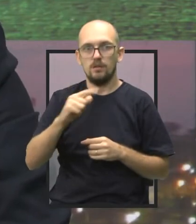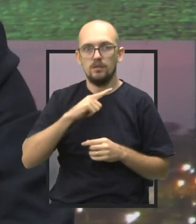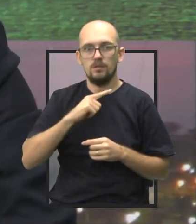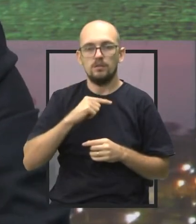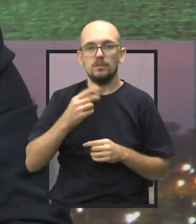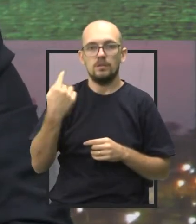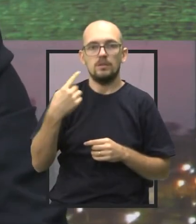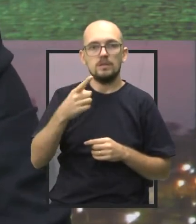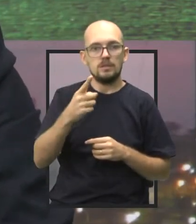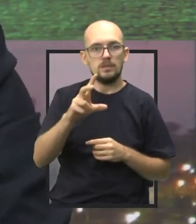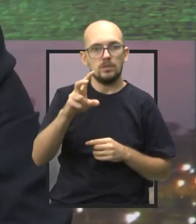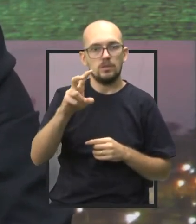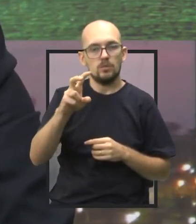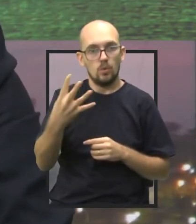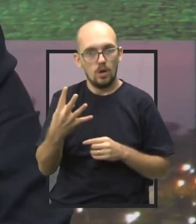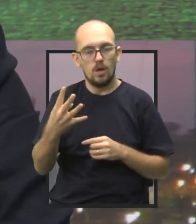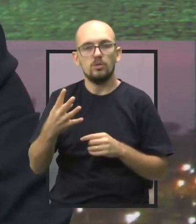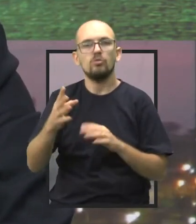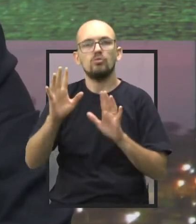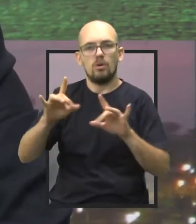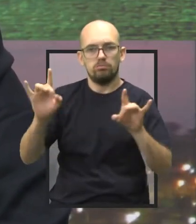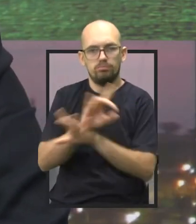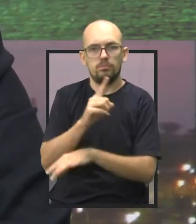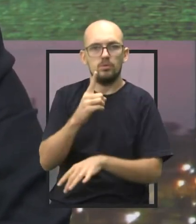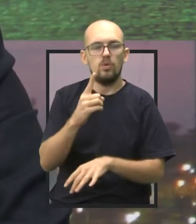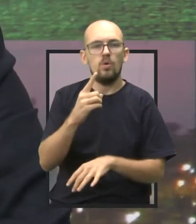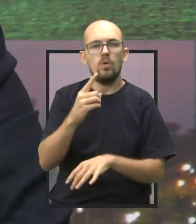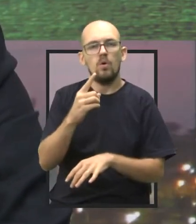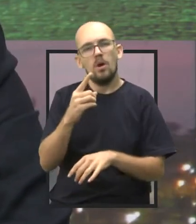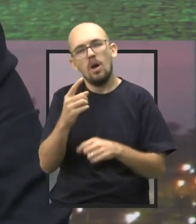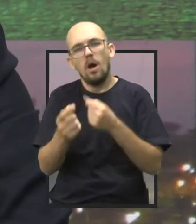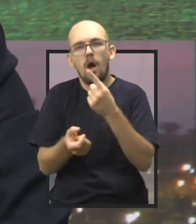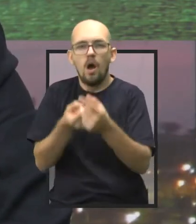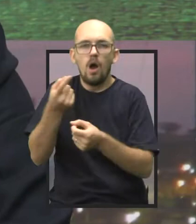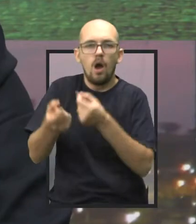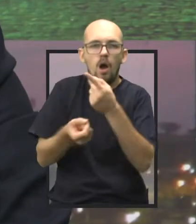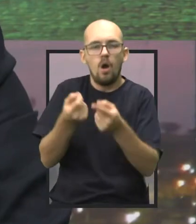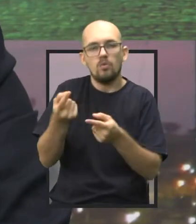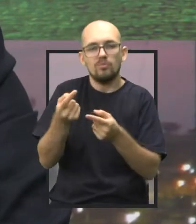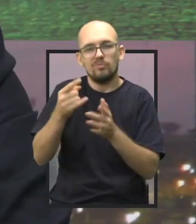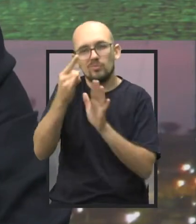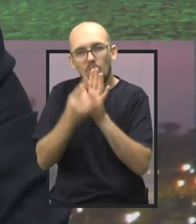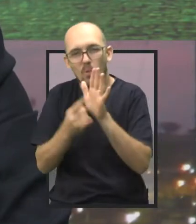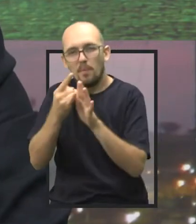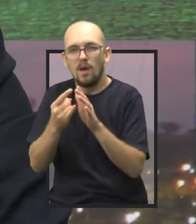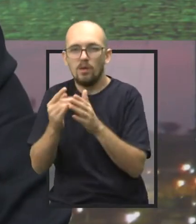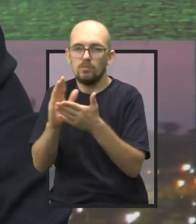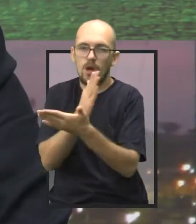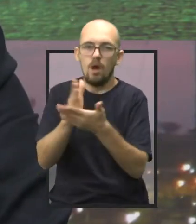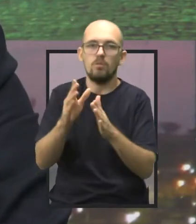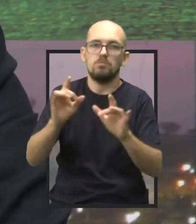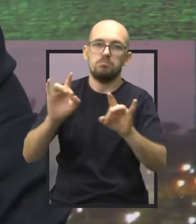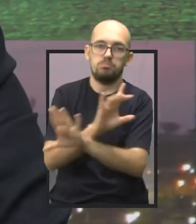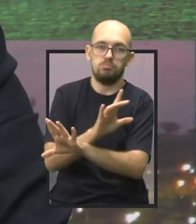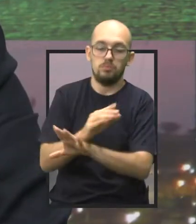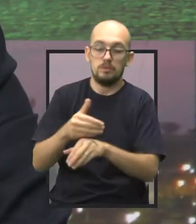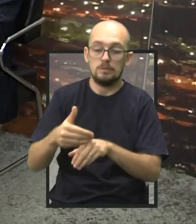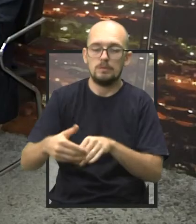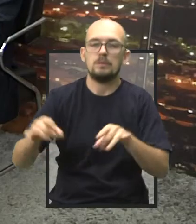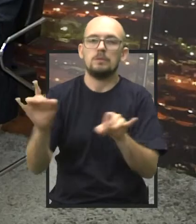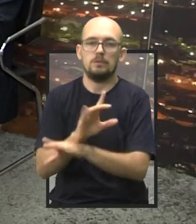108, faltam agora 47 lotes e algum outro documento para que se liquide essa fatura